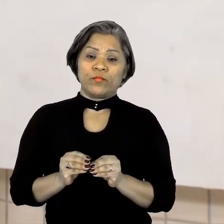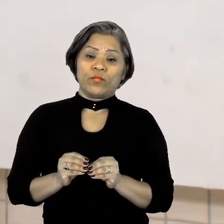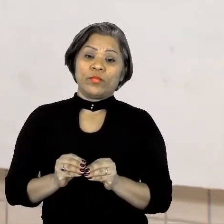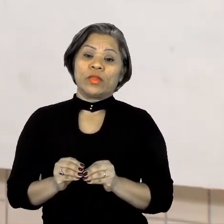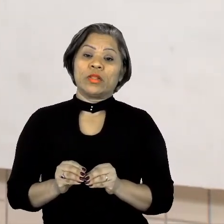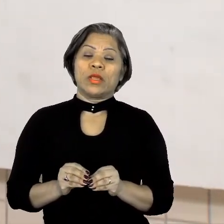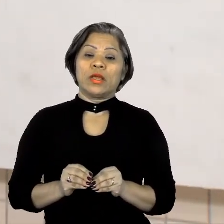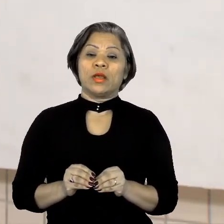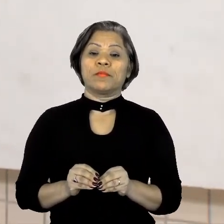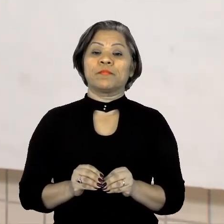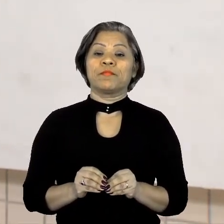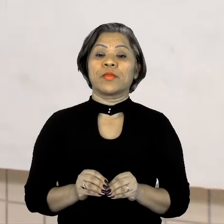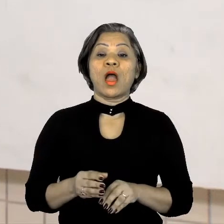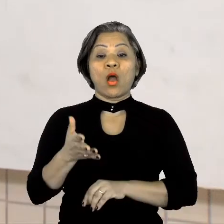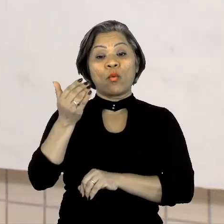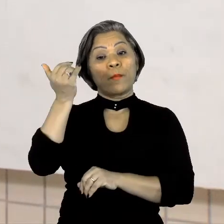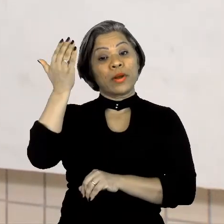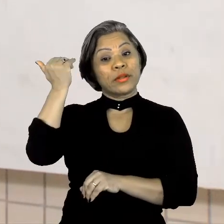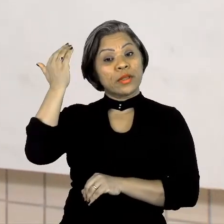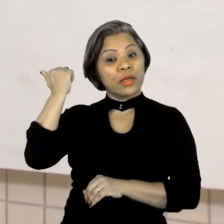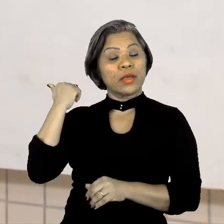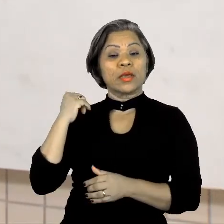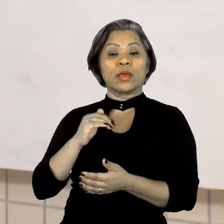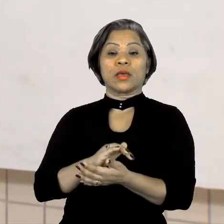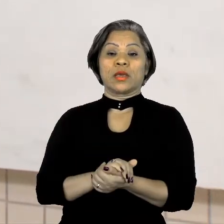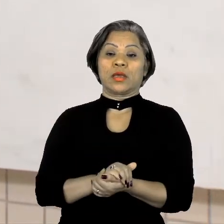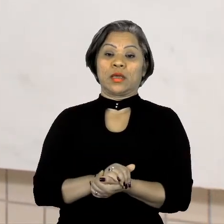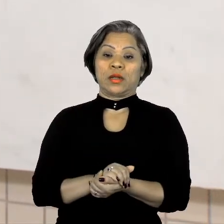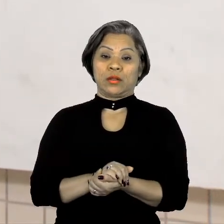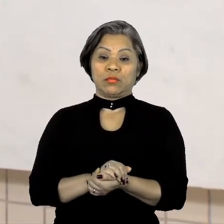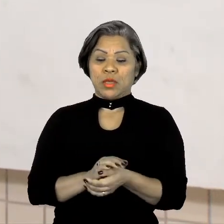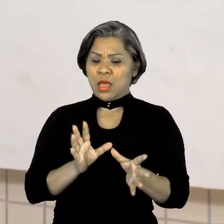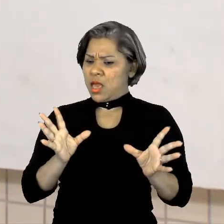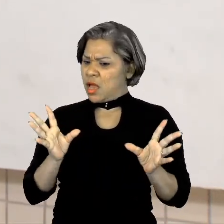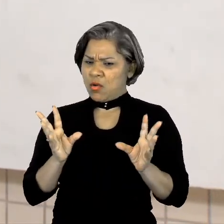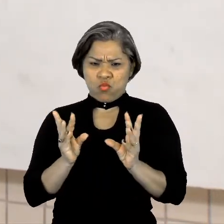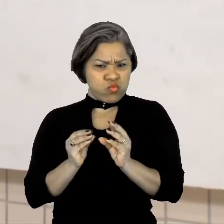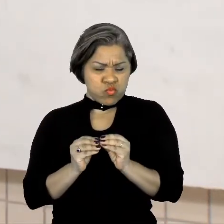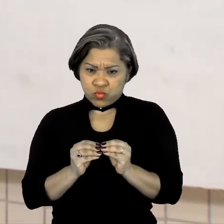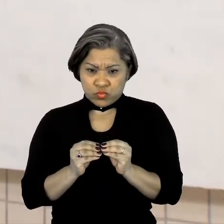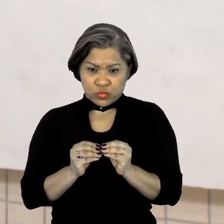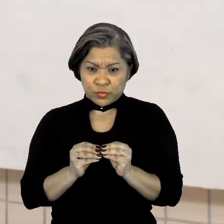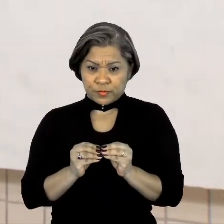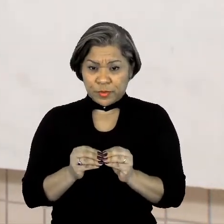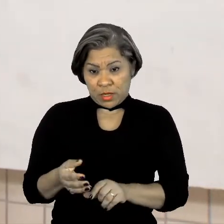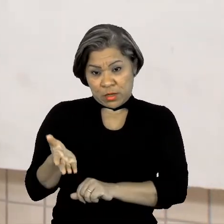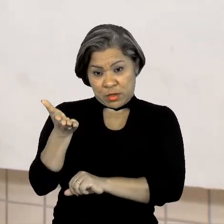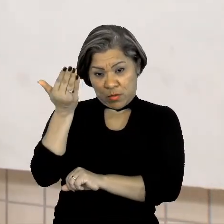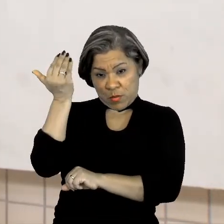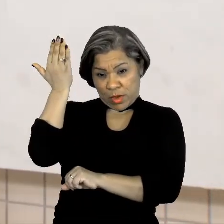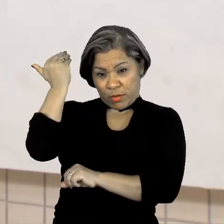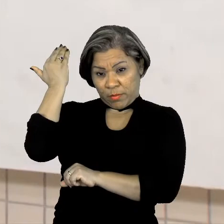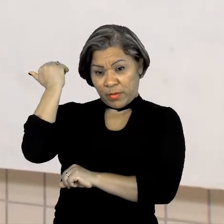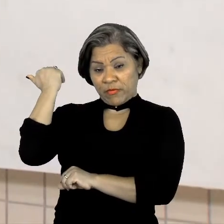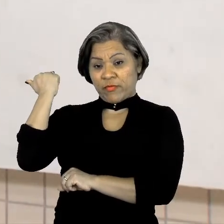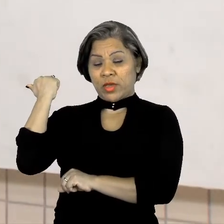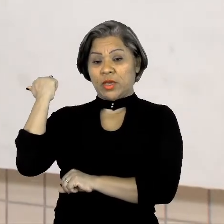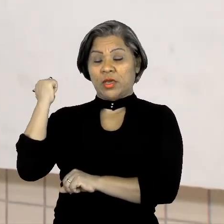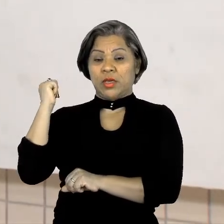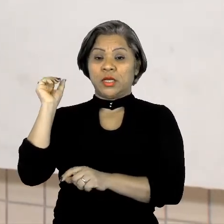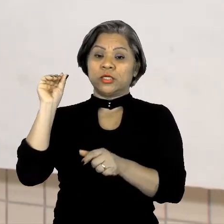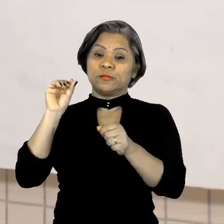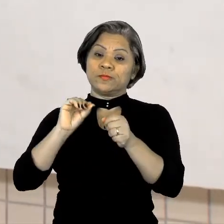pretérito imperfeito é uma ação que não foi concluída ainda, e o mais que perfeito, uma